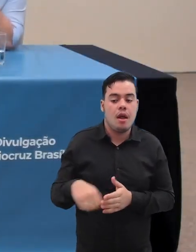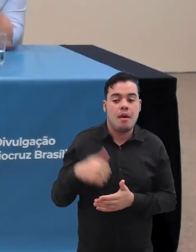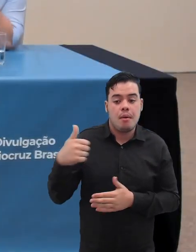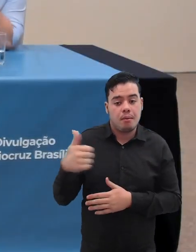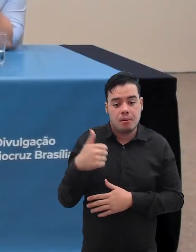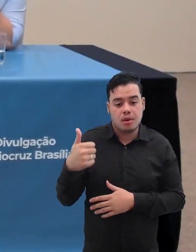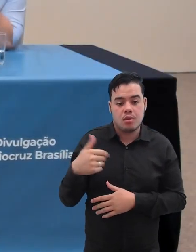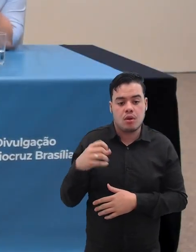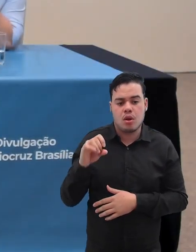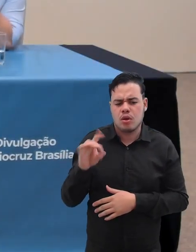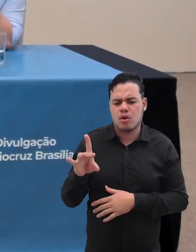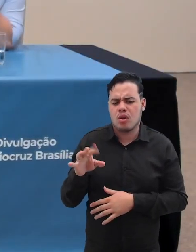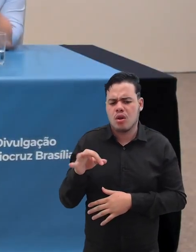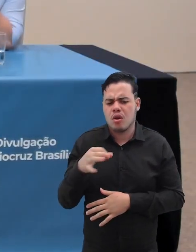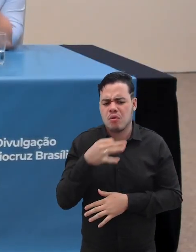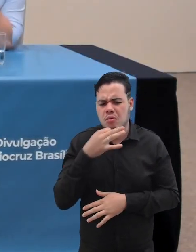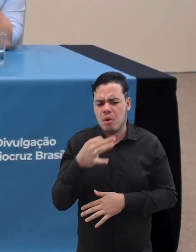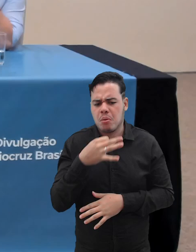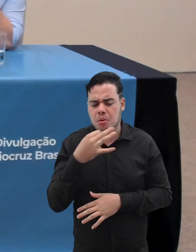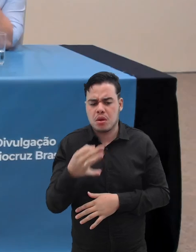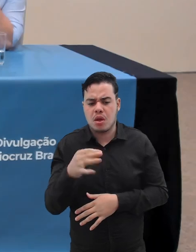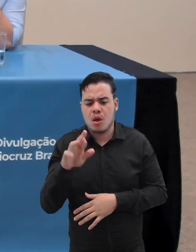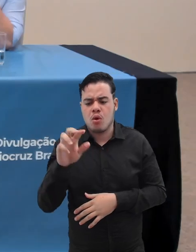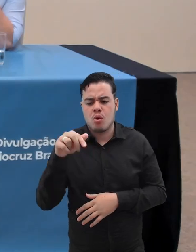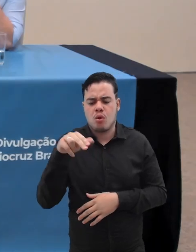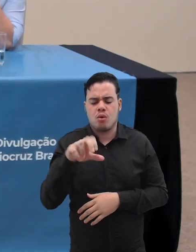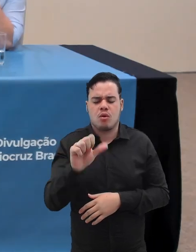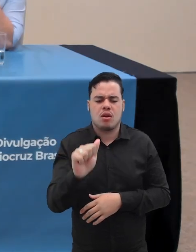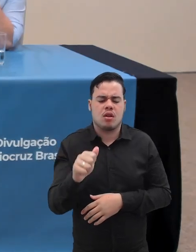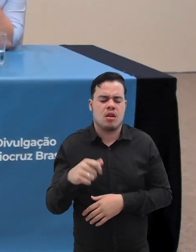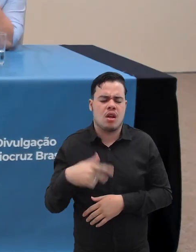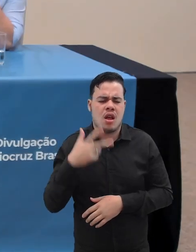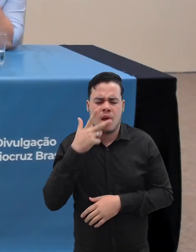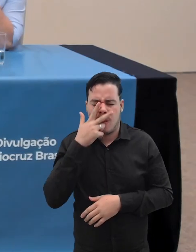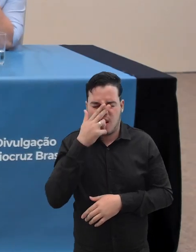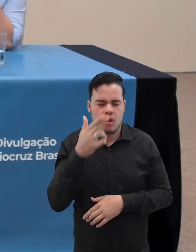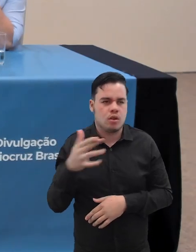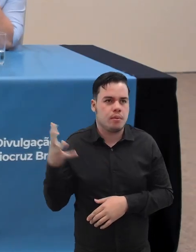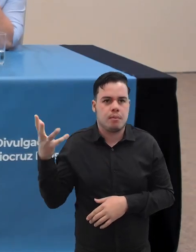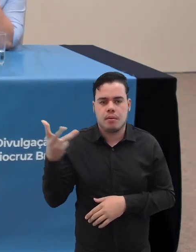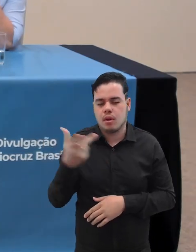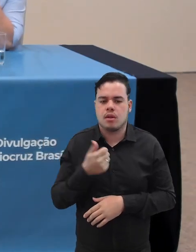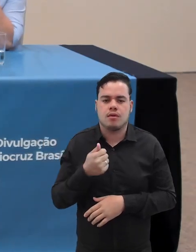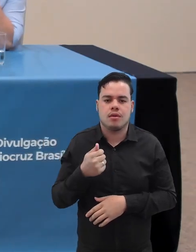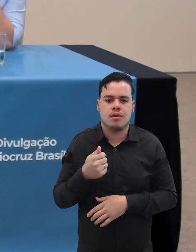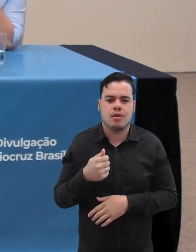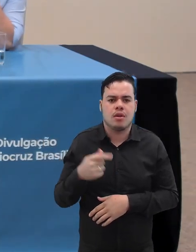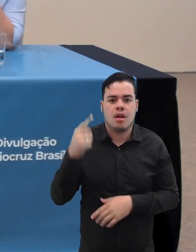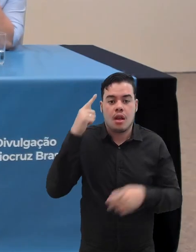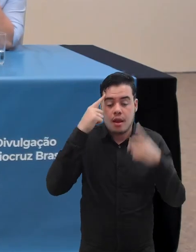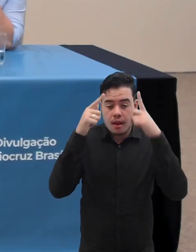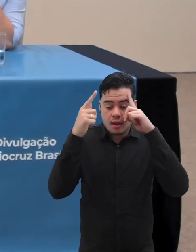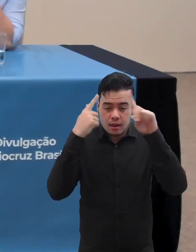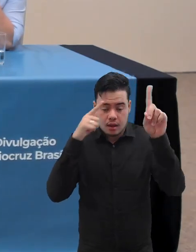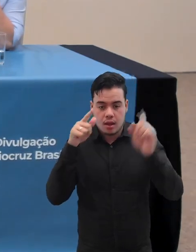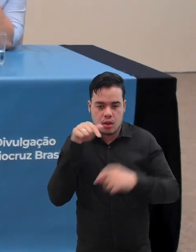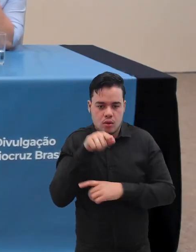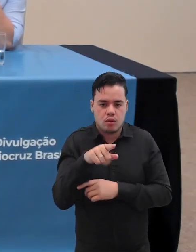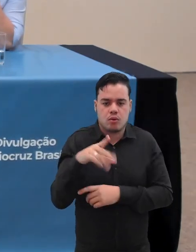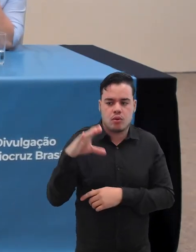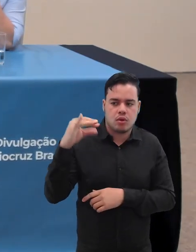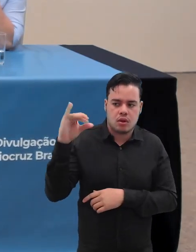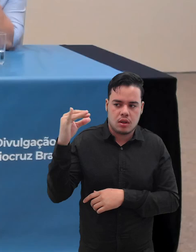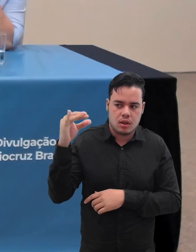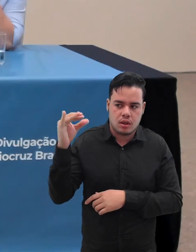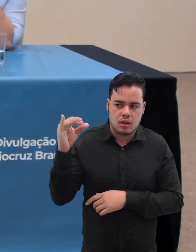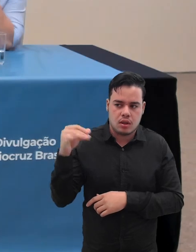Primeiramente, só um comentário. Juana, achei fantástico, não conheci ainda a ideia dos pontos de ciência. Eu que